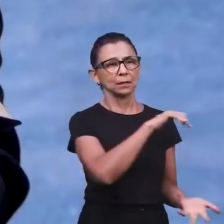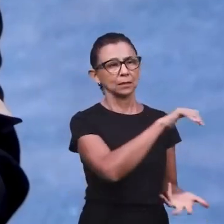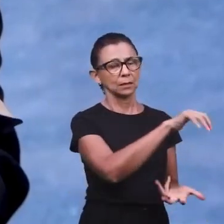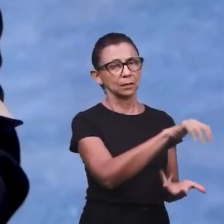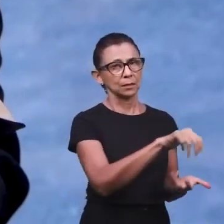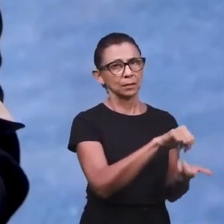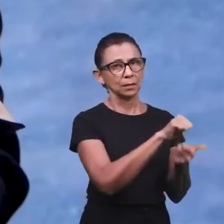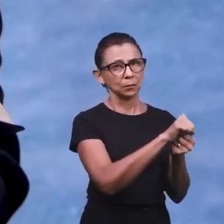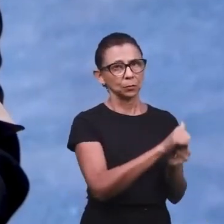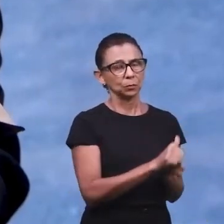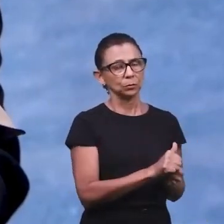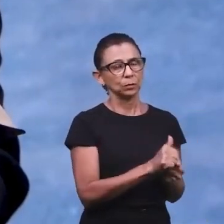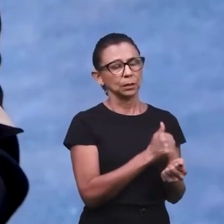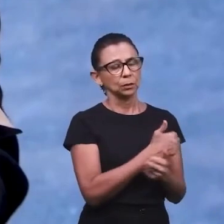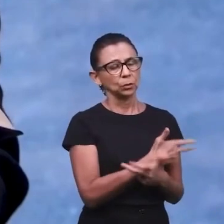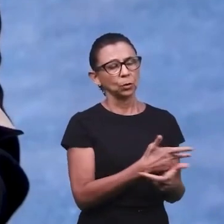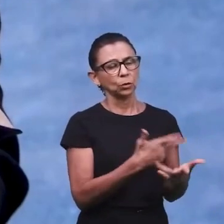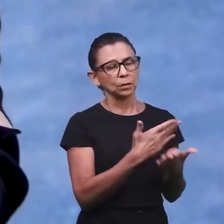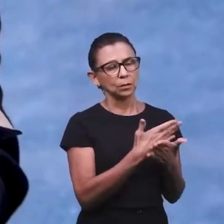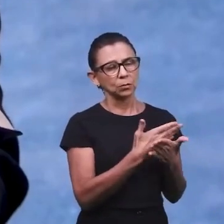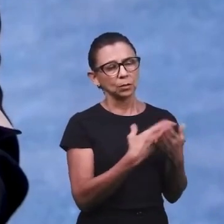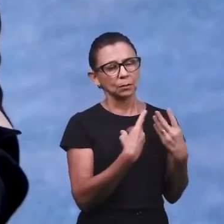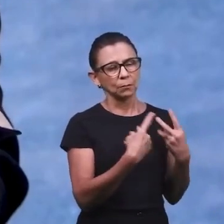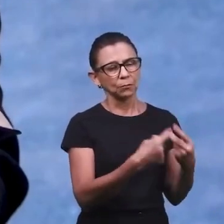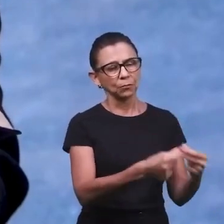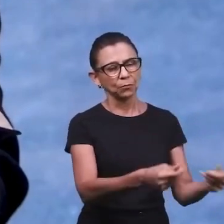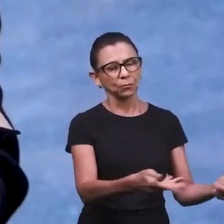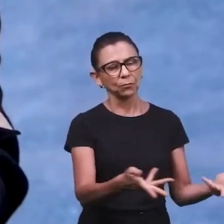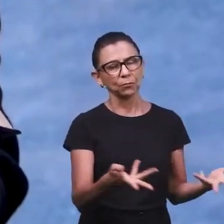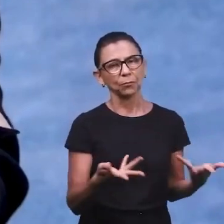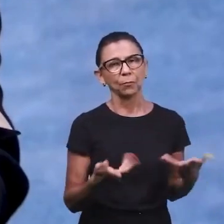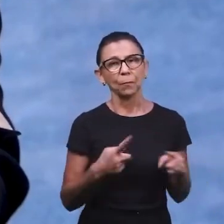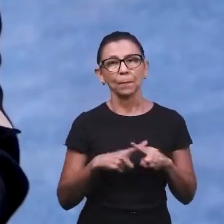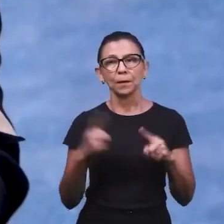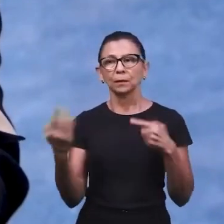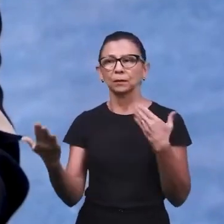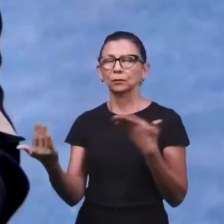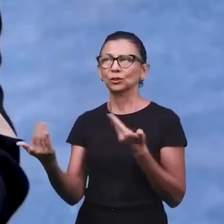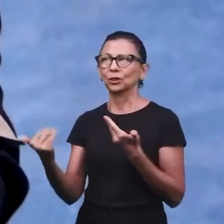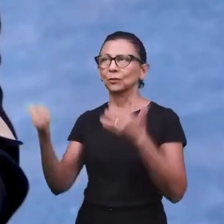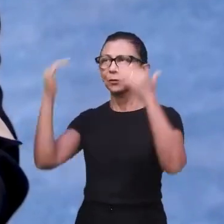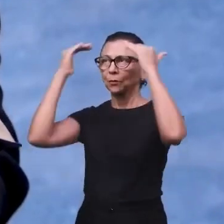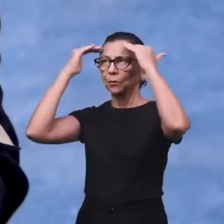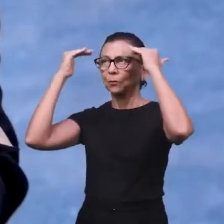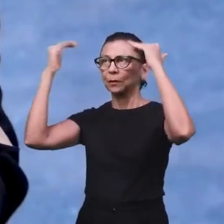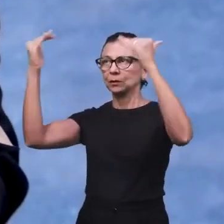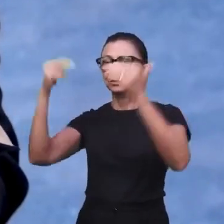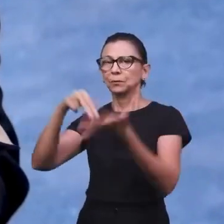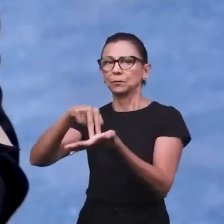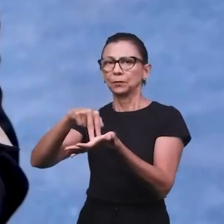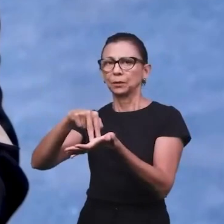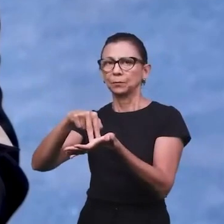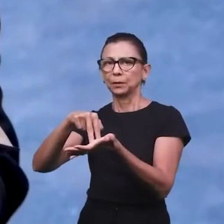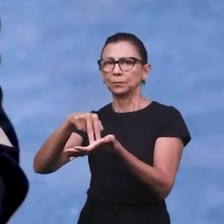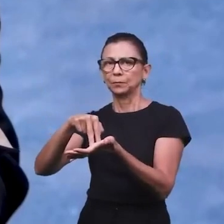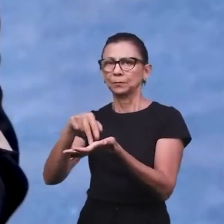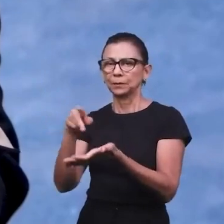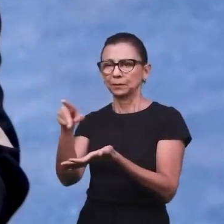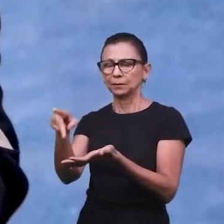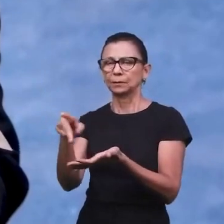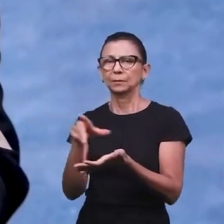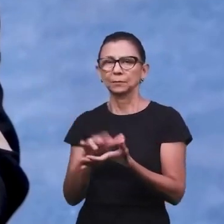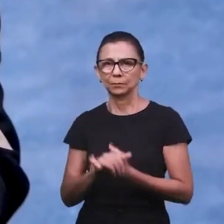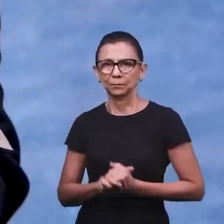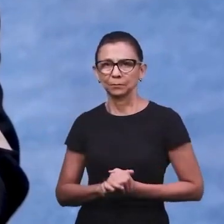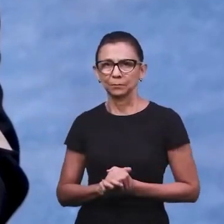concupiscência também passa mas aquele jovem que faz a vontade do Senhor permanece para sempre então